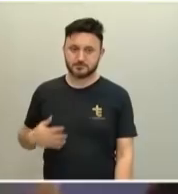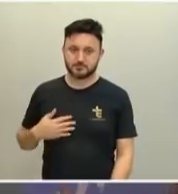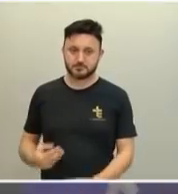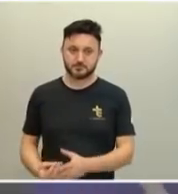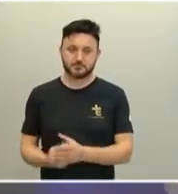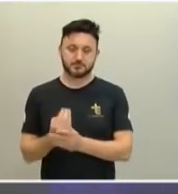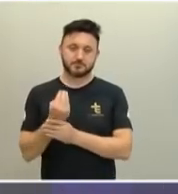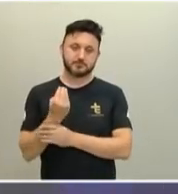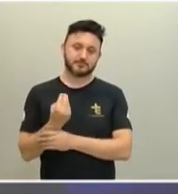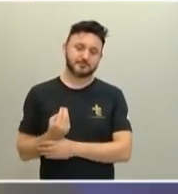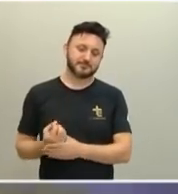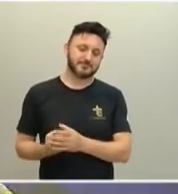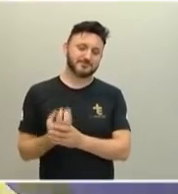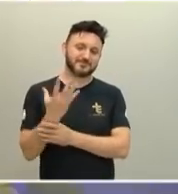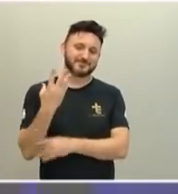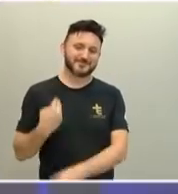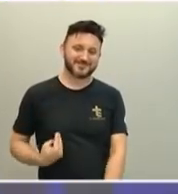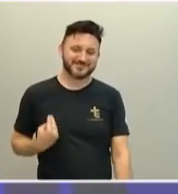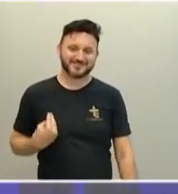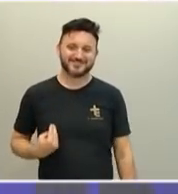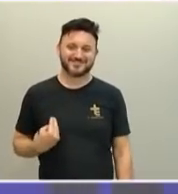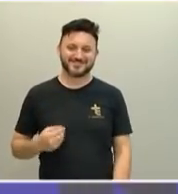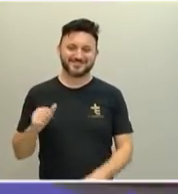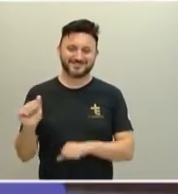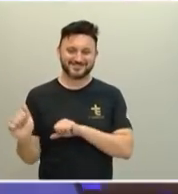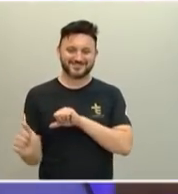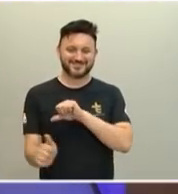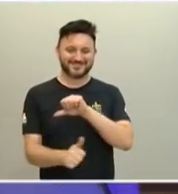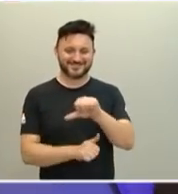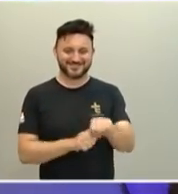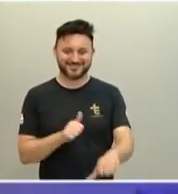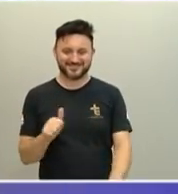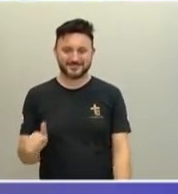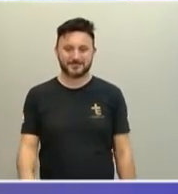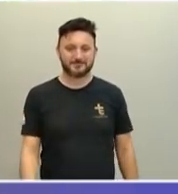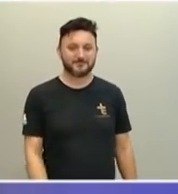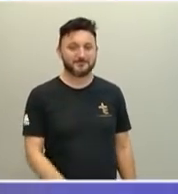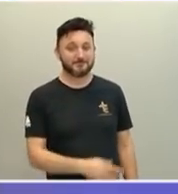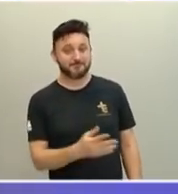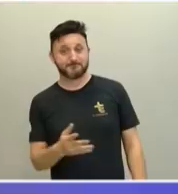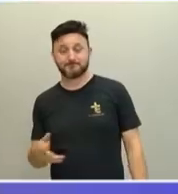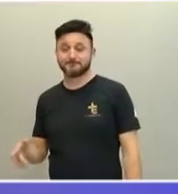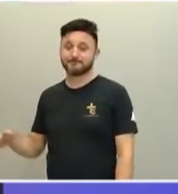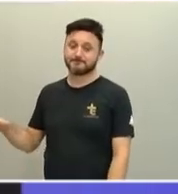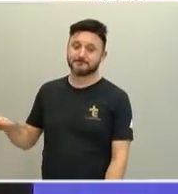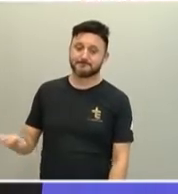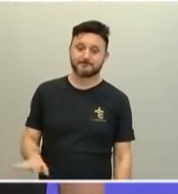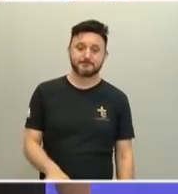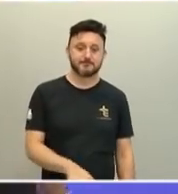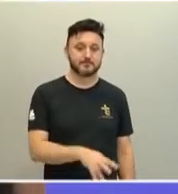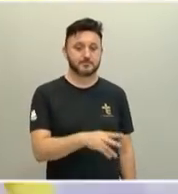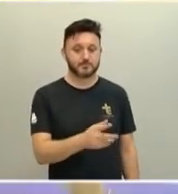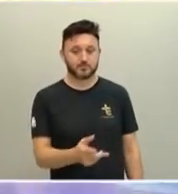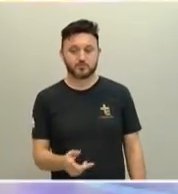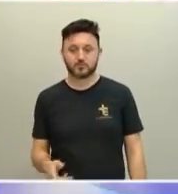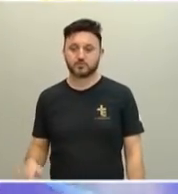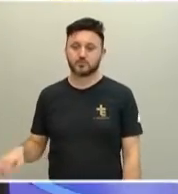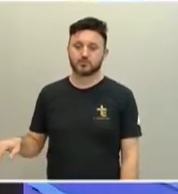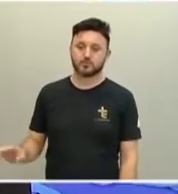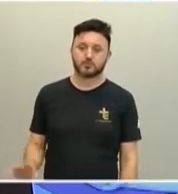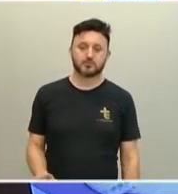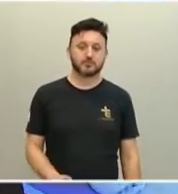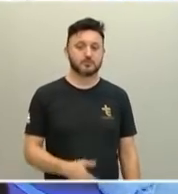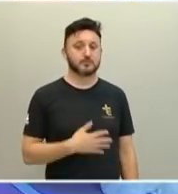O meu deserto florirá. Santuário, canta, santuário, canta.